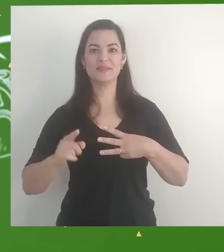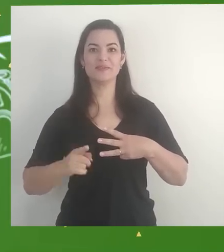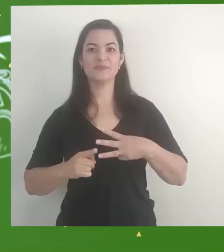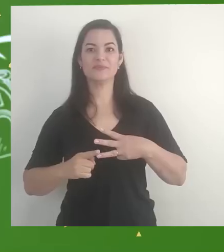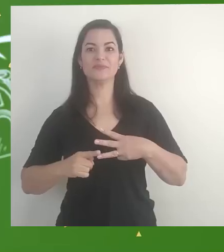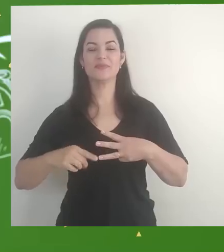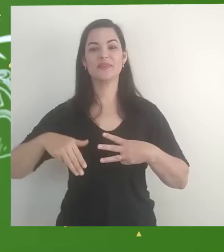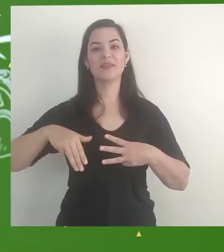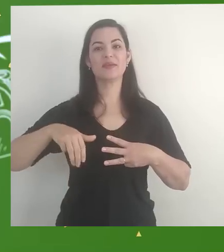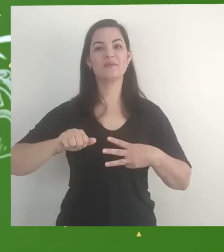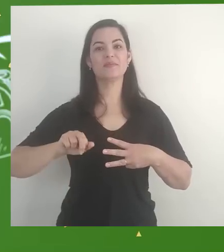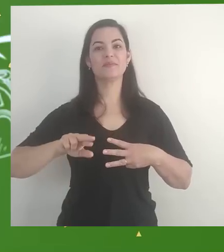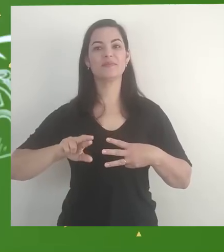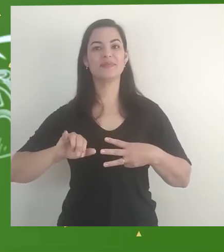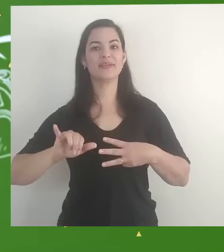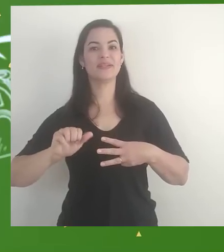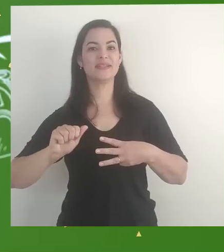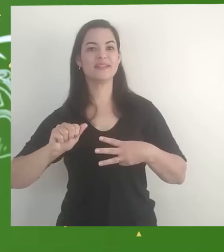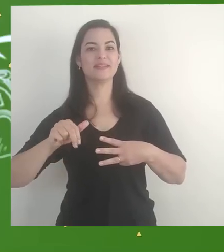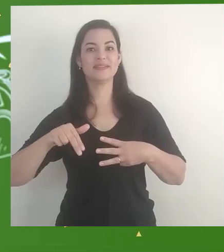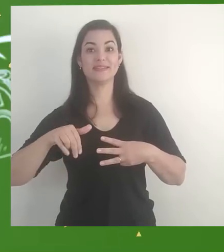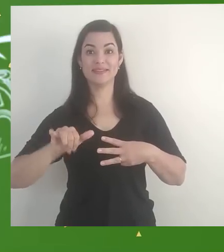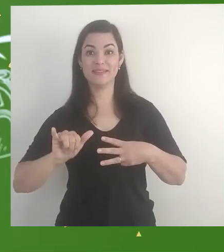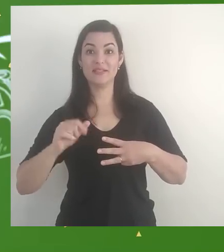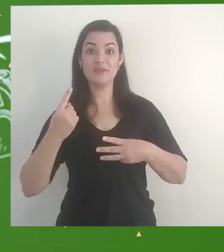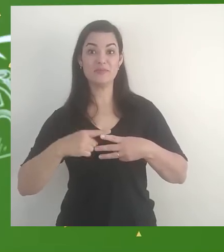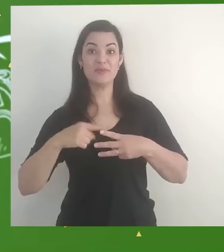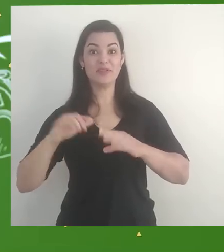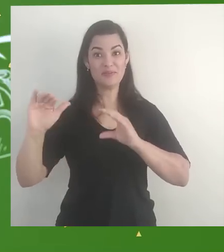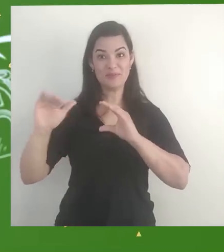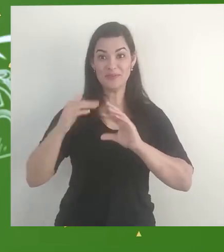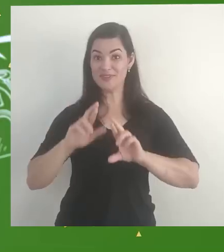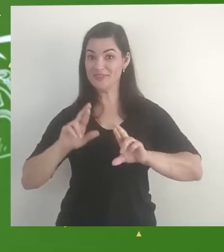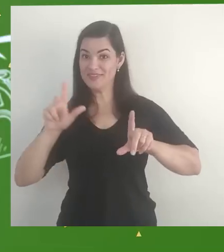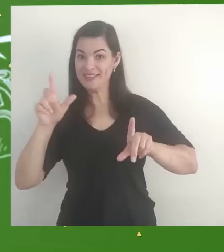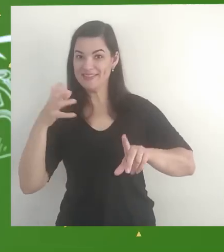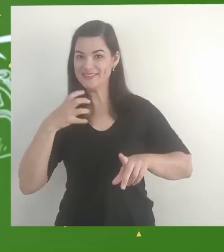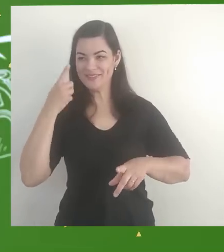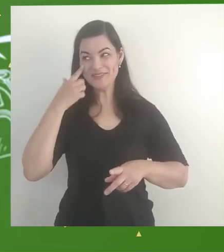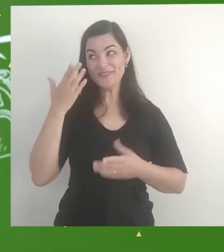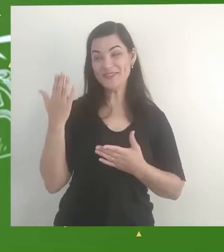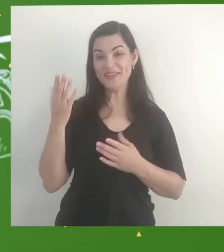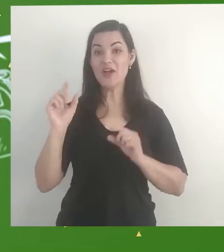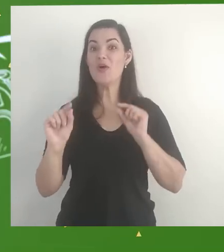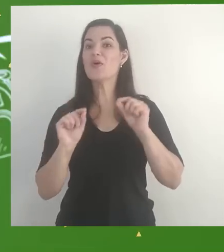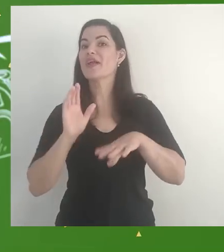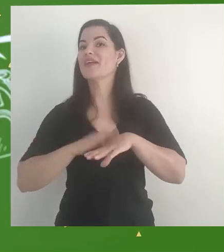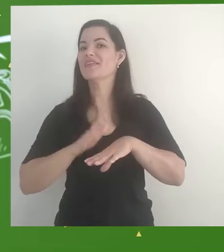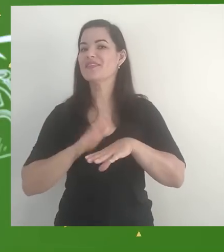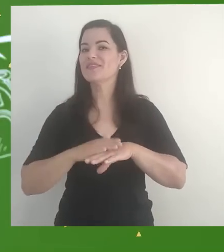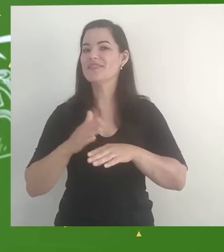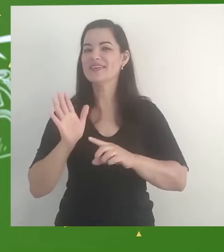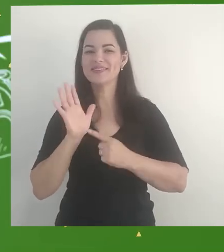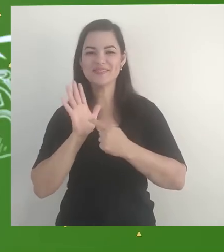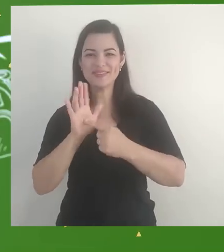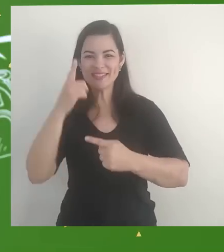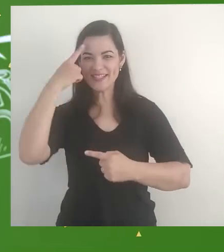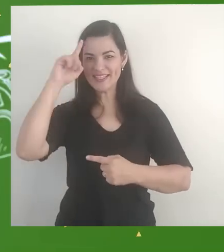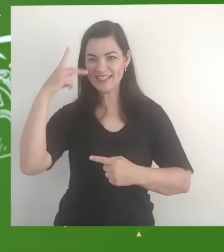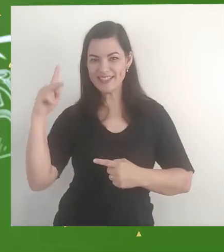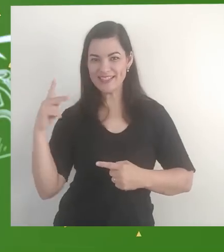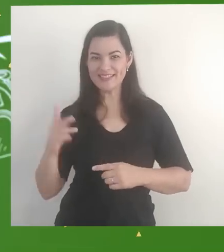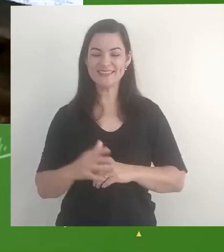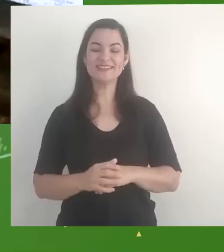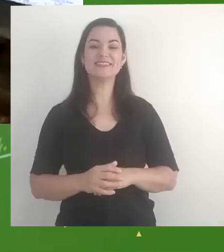eles mandaram o registro dessa semana de uma forma um pouco diferente. Vamos ver o que eles aprontaram para compartilhar essas